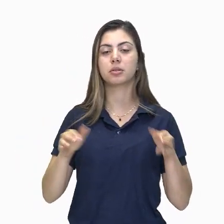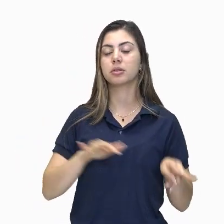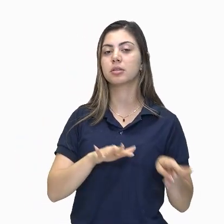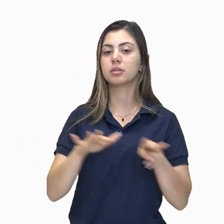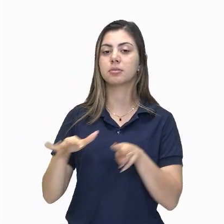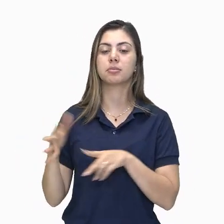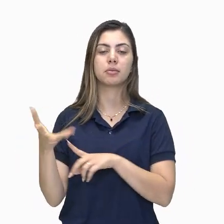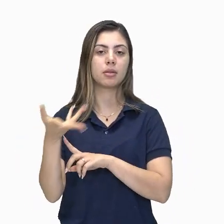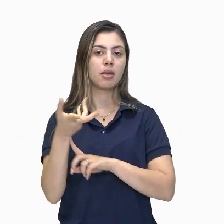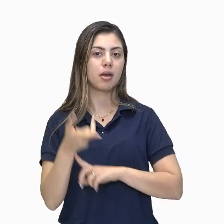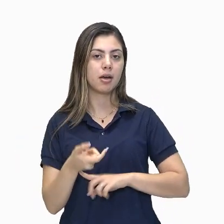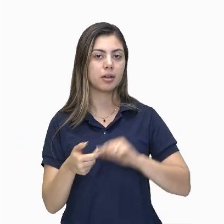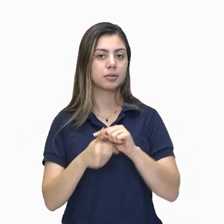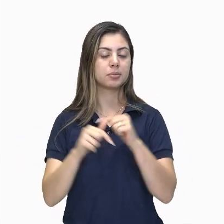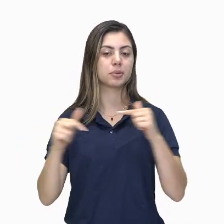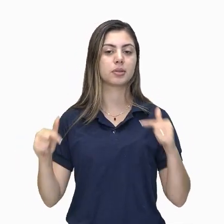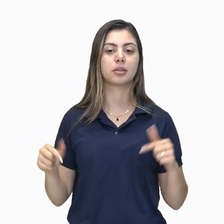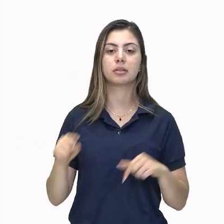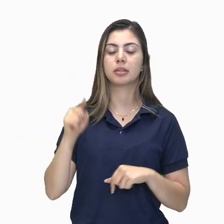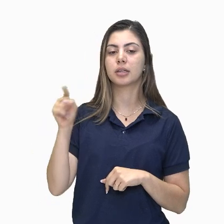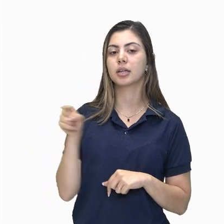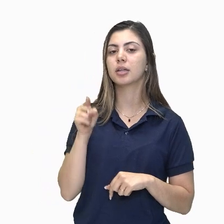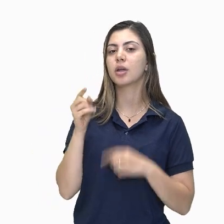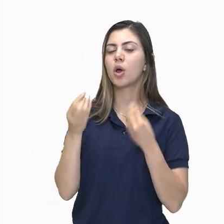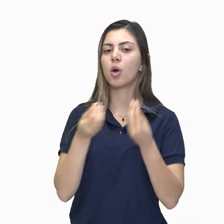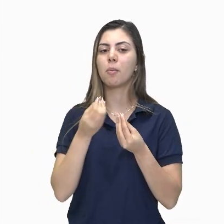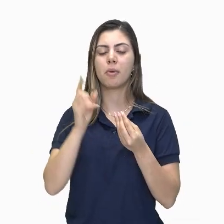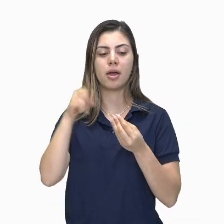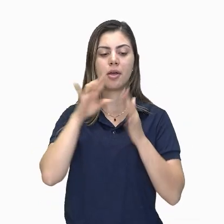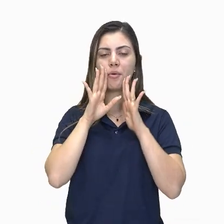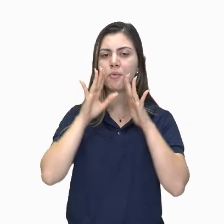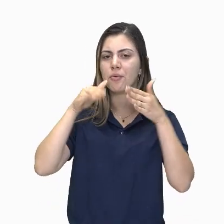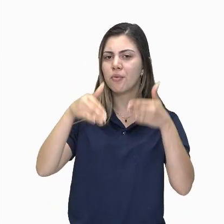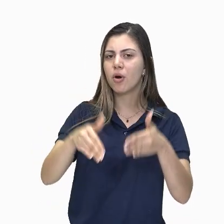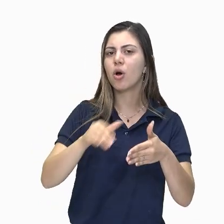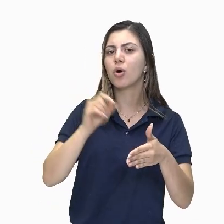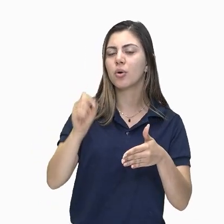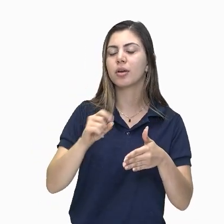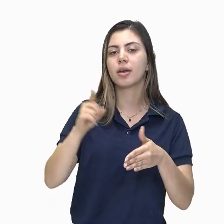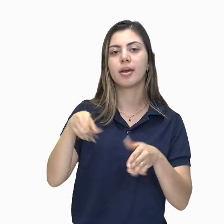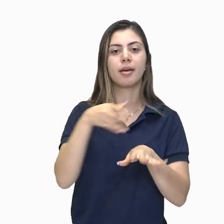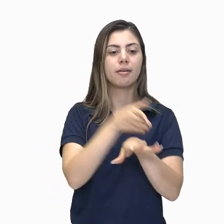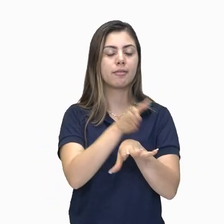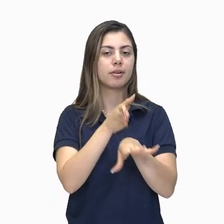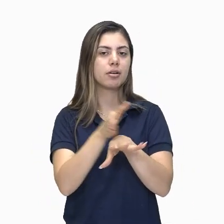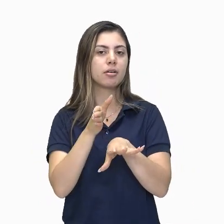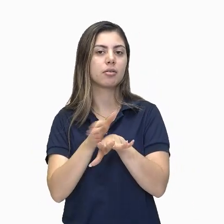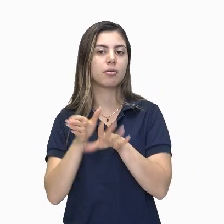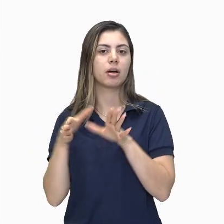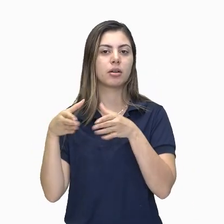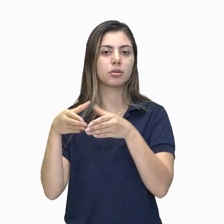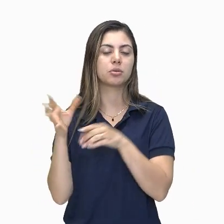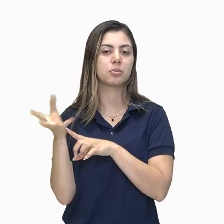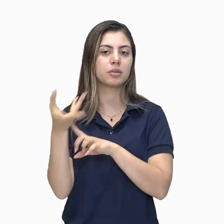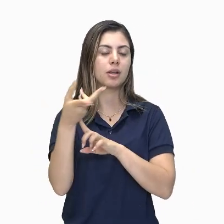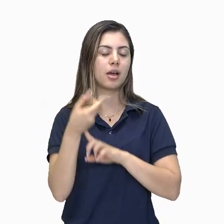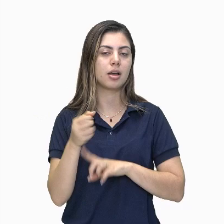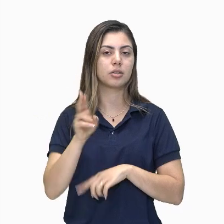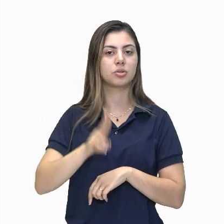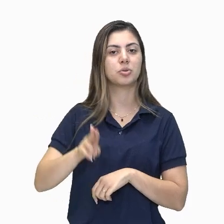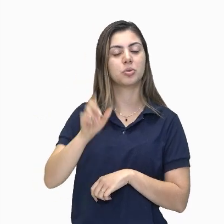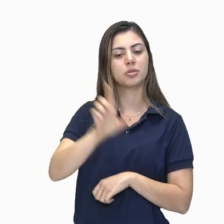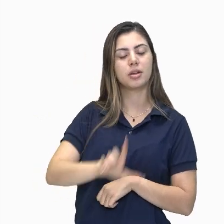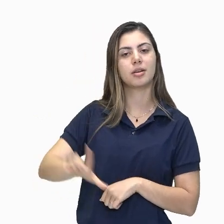Moderna. E provavelmente é um dos que mais se voltam também para as vanguardas. Ele utiliza muito isso na literatura, o que acaba sendo